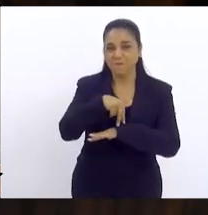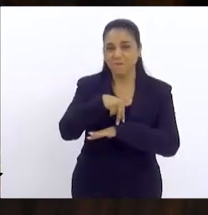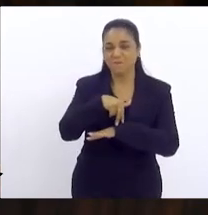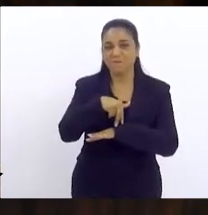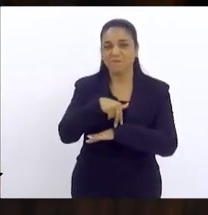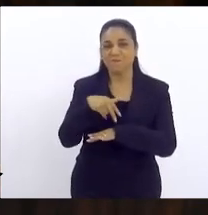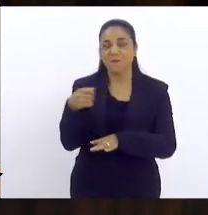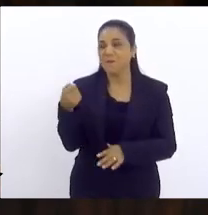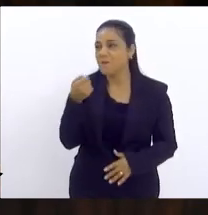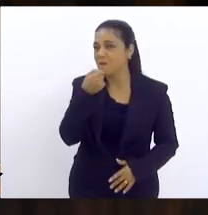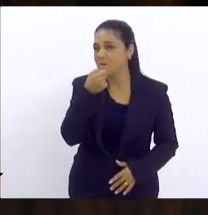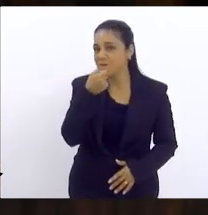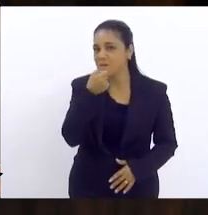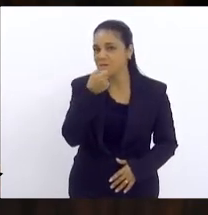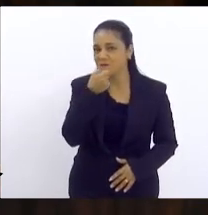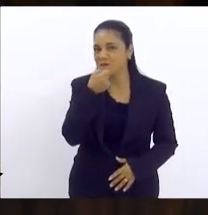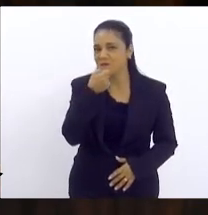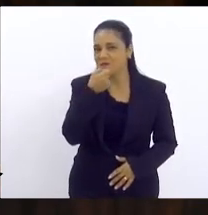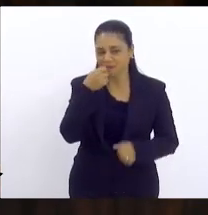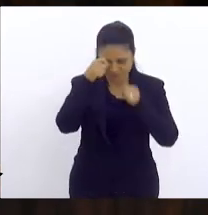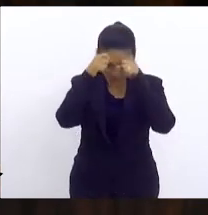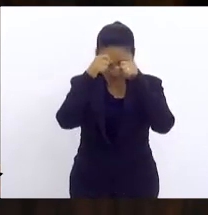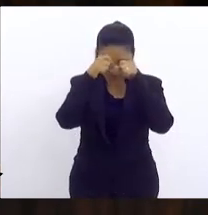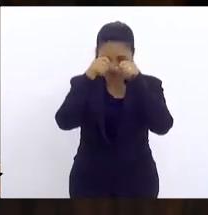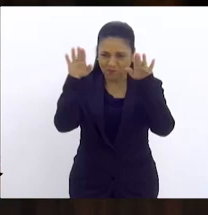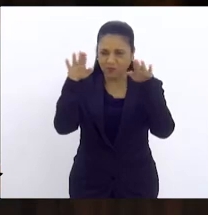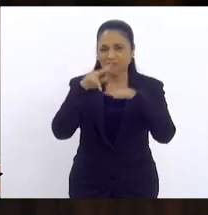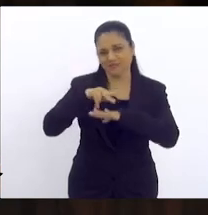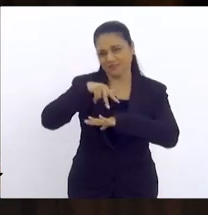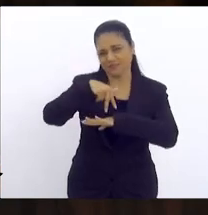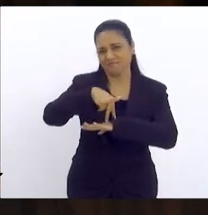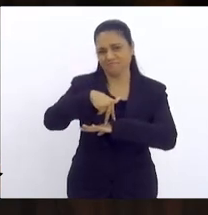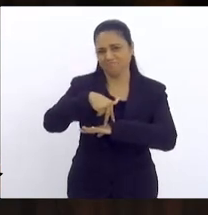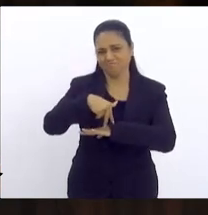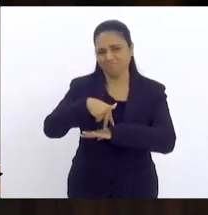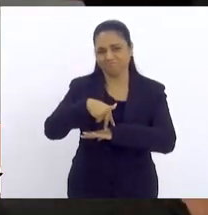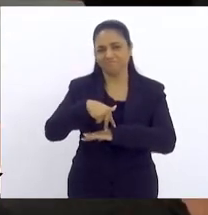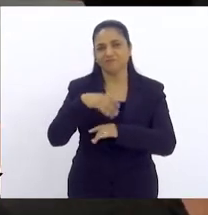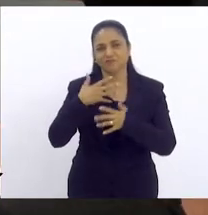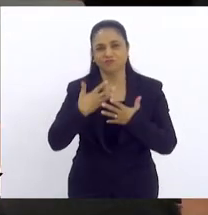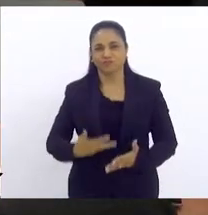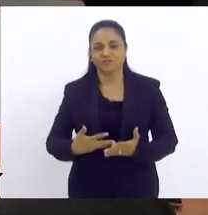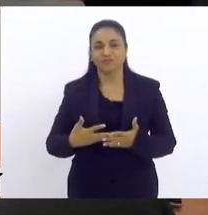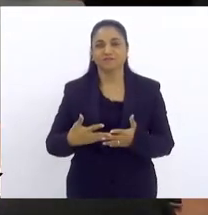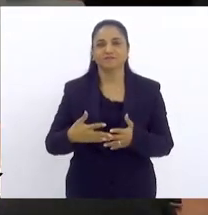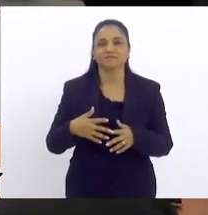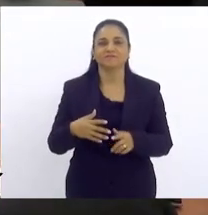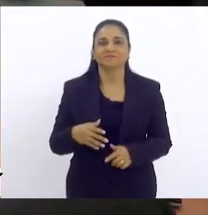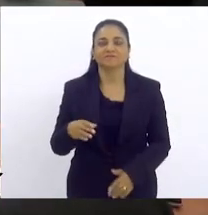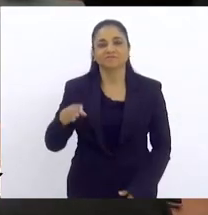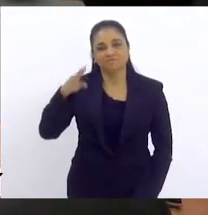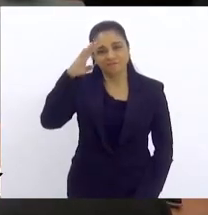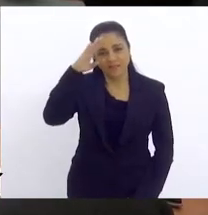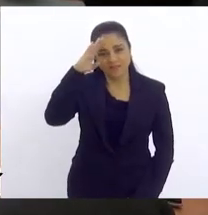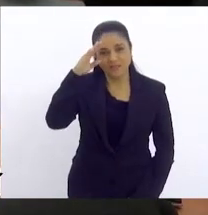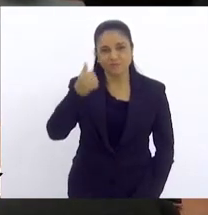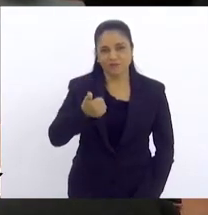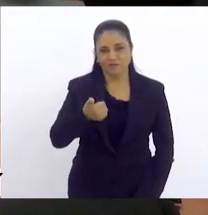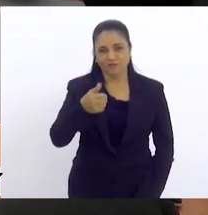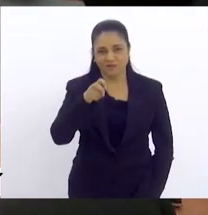do microfone esse Tribuna uma coisa chata mas comandante da Polícia Militar